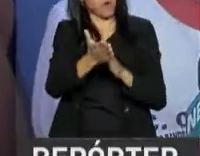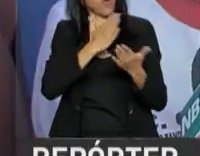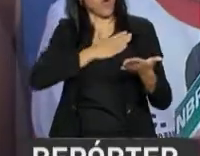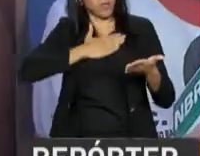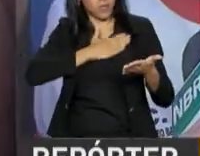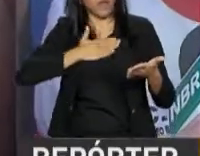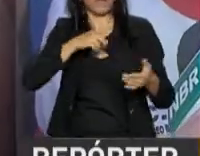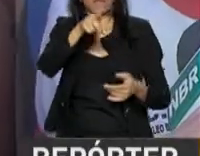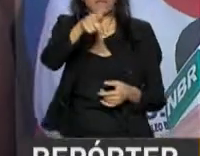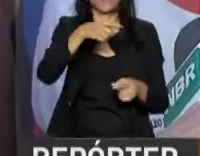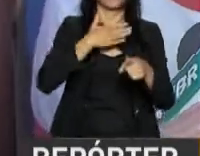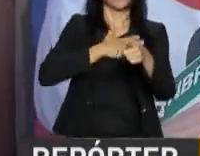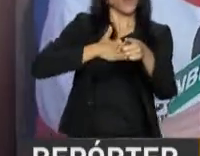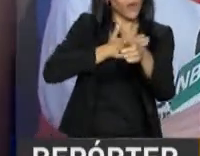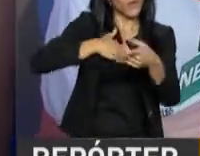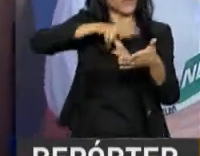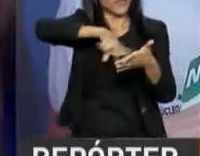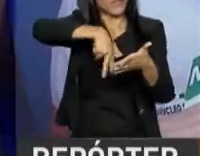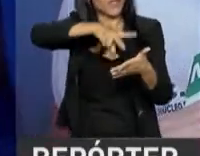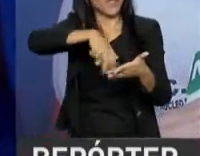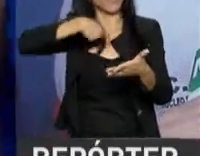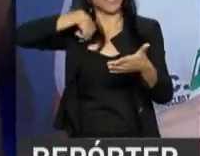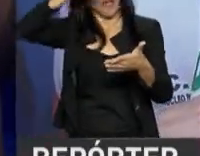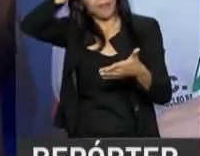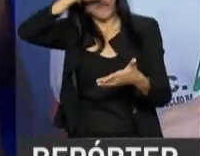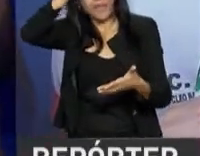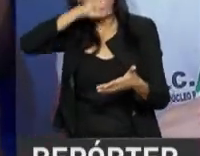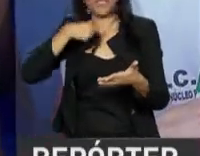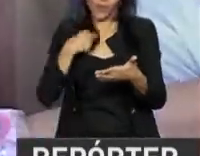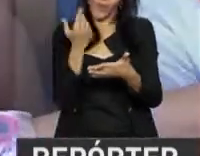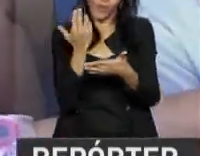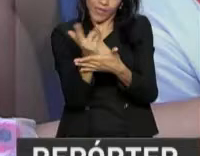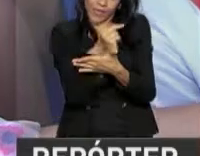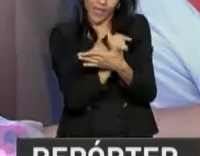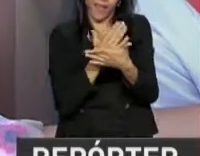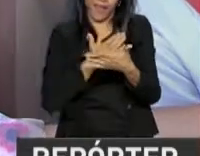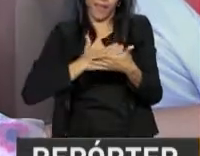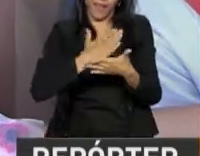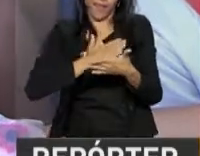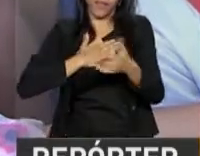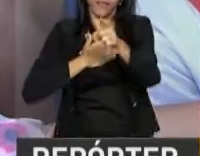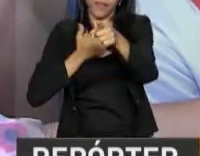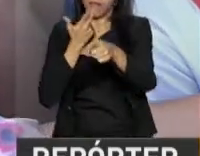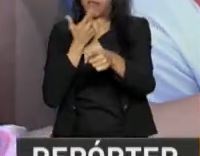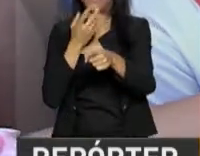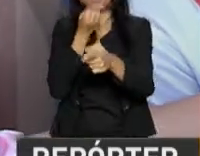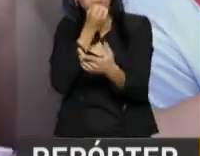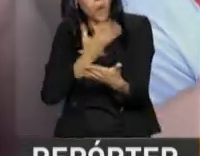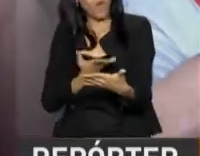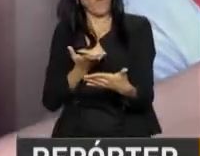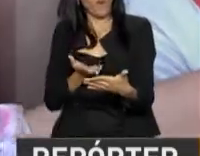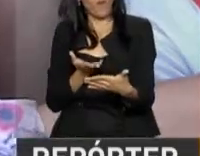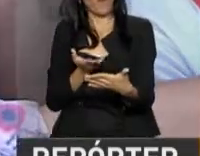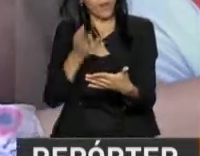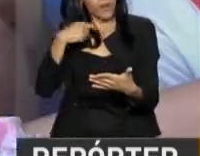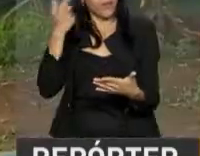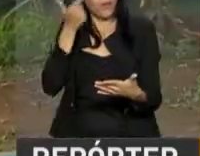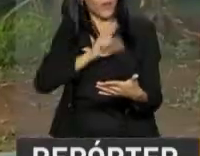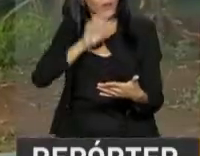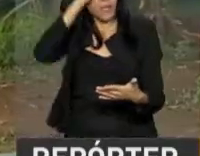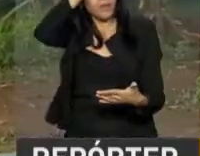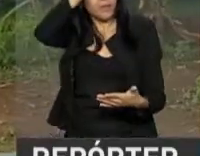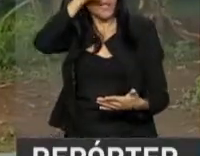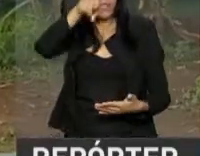Gosto de ler, que a gente aprende, e eu gostei de gibi. Porque é muito bom. E a gente aprende.